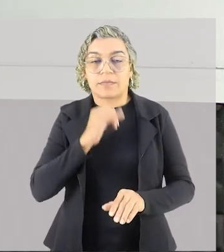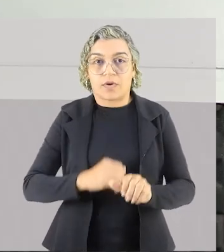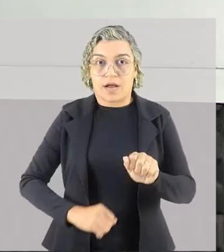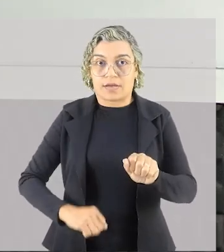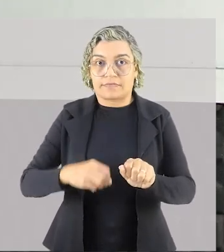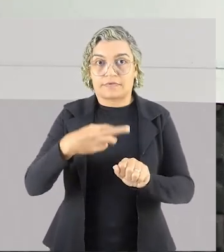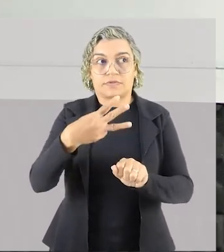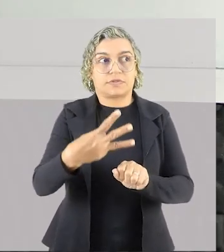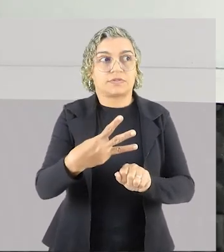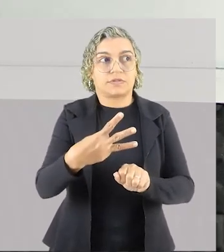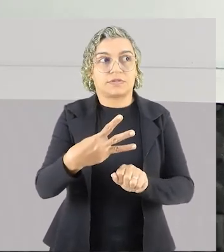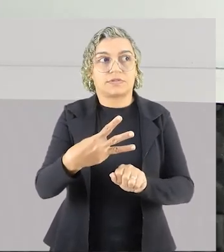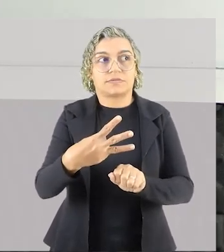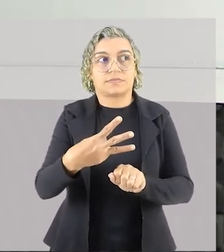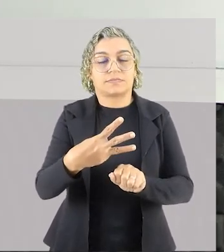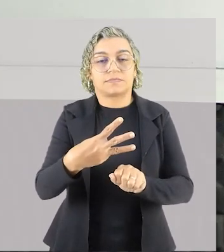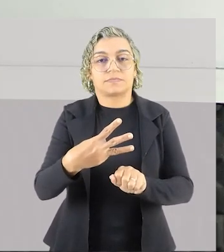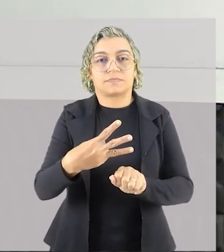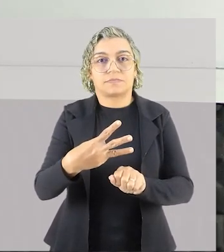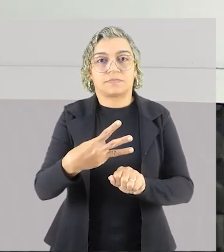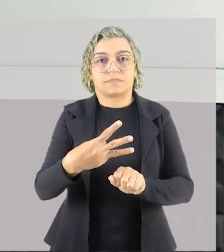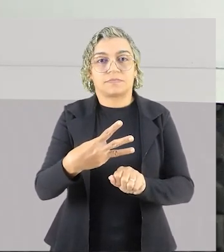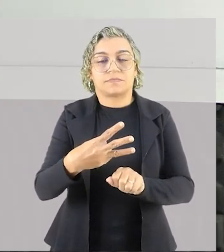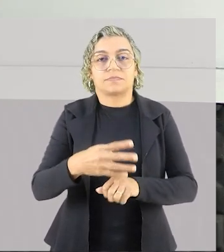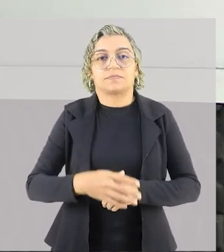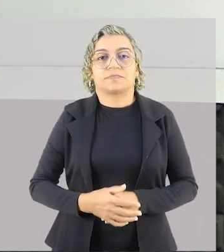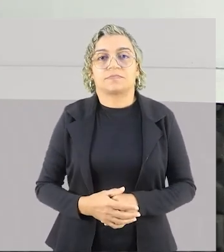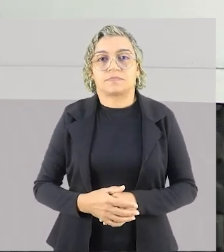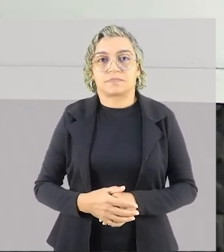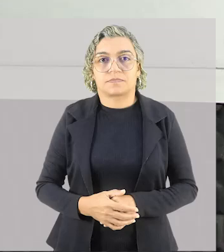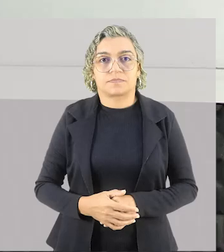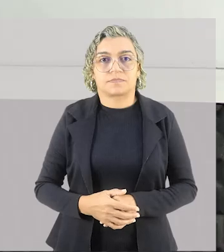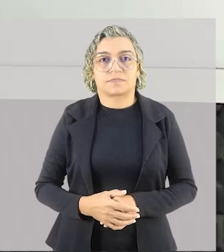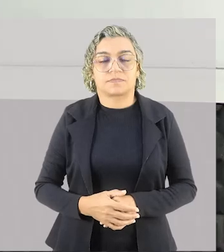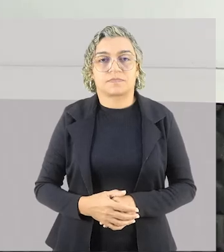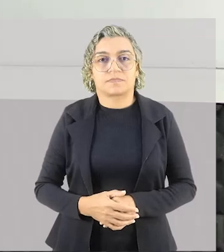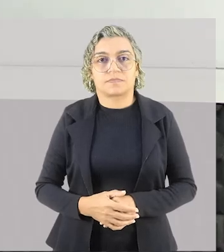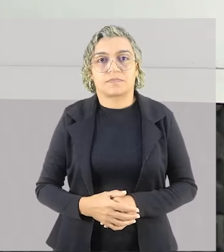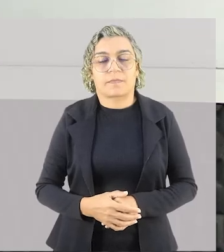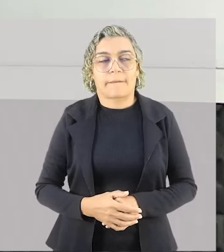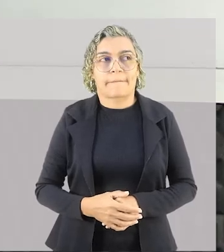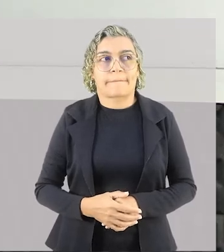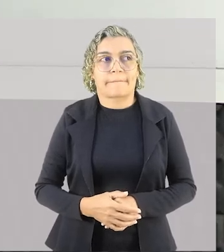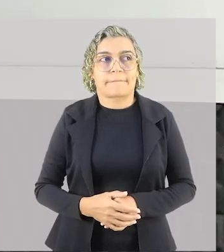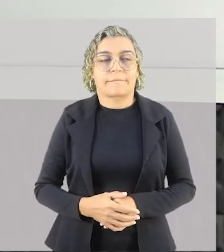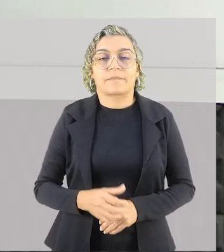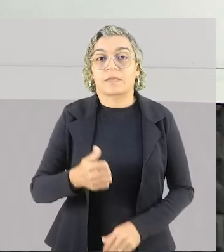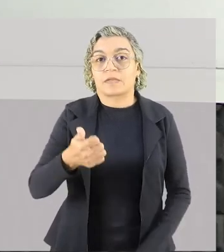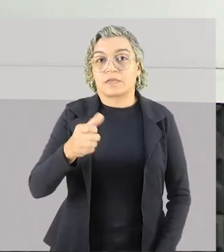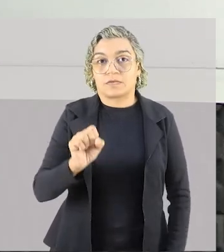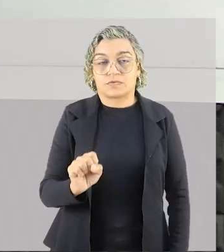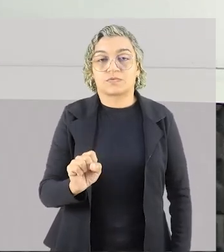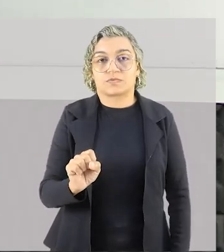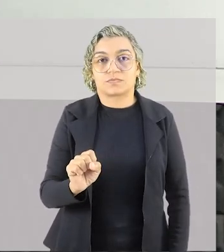O volume desse paralelepípedo é multiplicando as 3 dimensões dele. Multiplicando 18